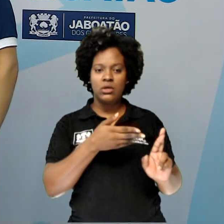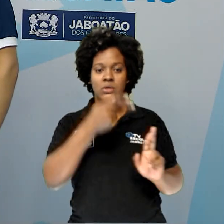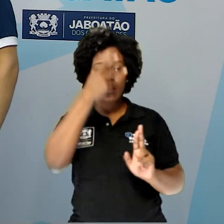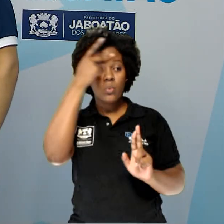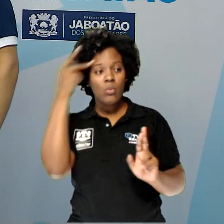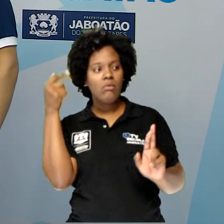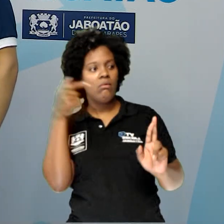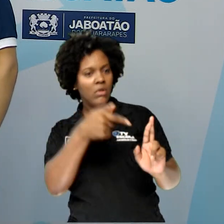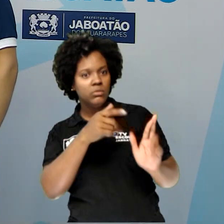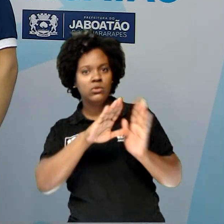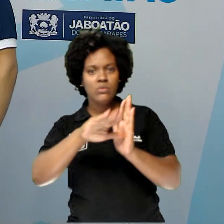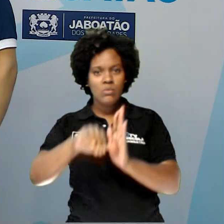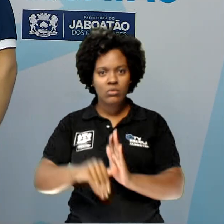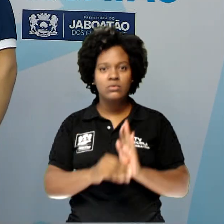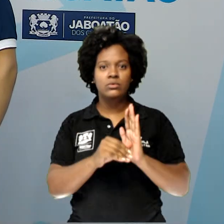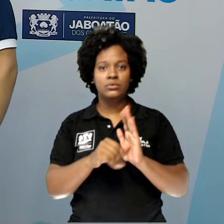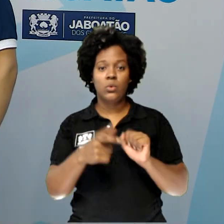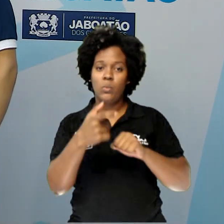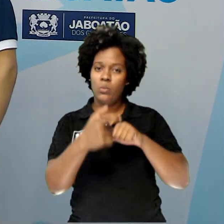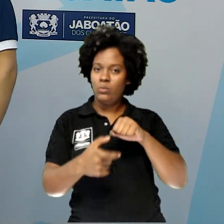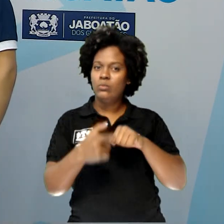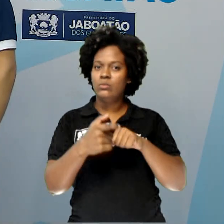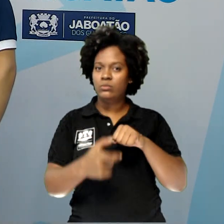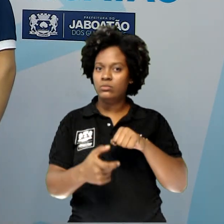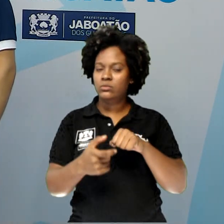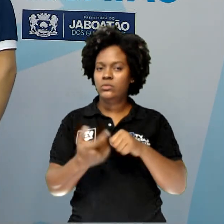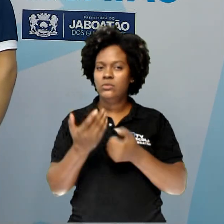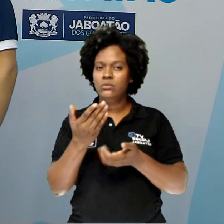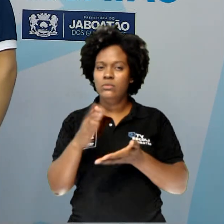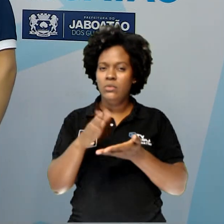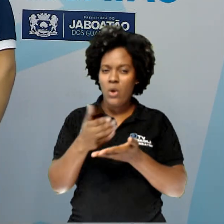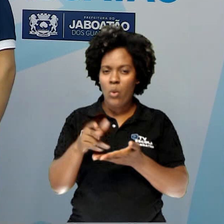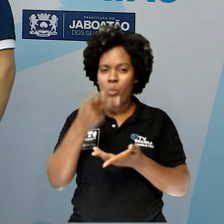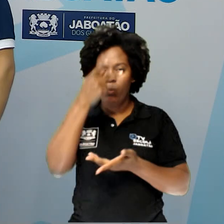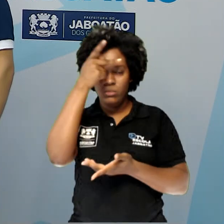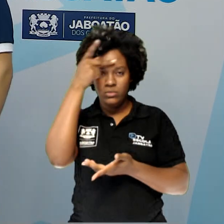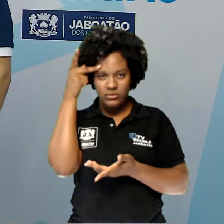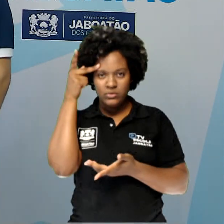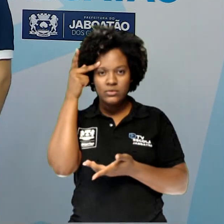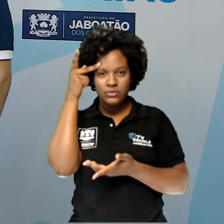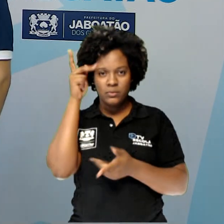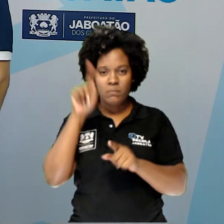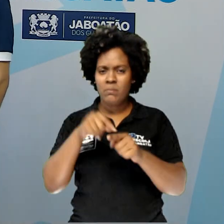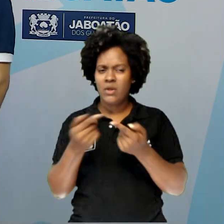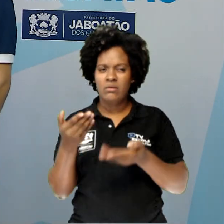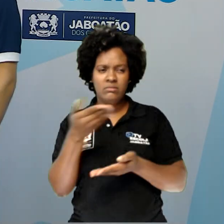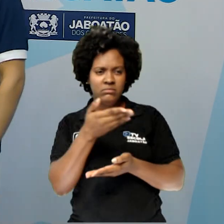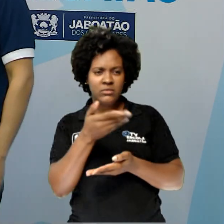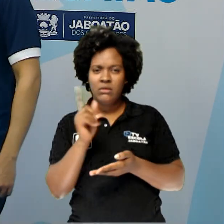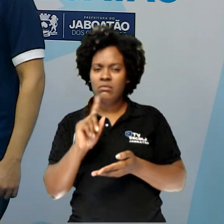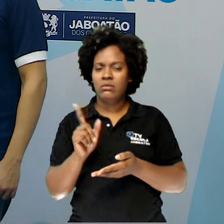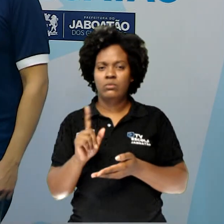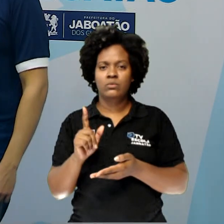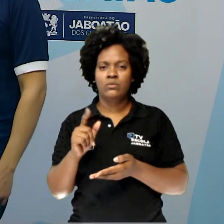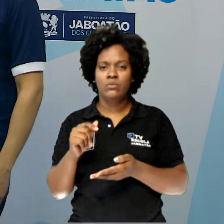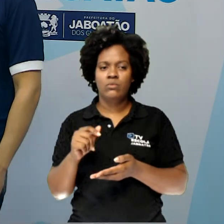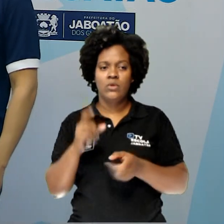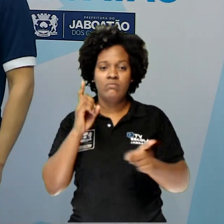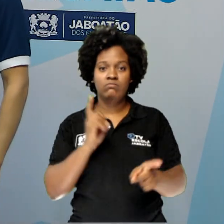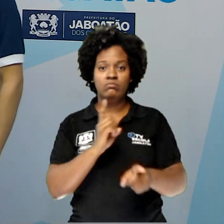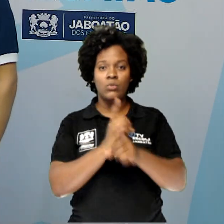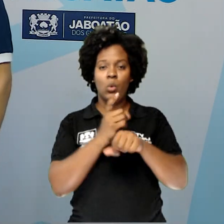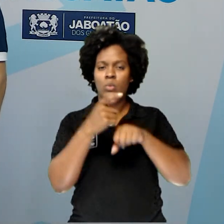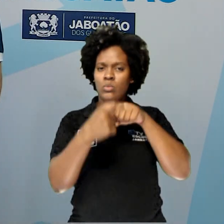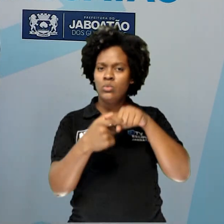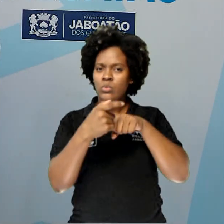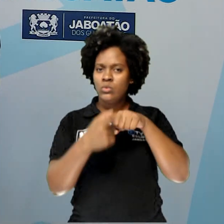crime. Então, o meu sujeito seria algumas pessoas. Mas aqui não, a gente tem um sujeito determinado porque não